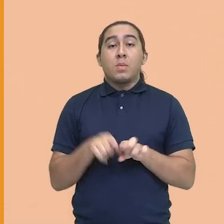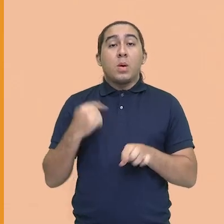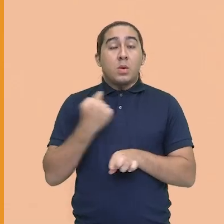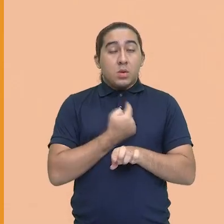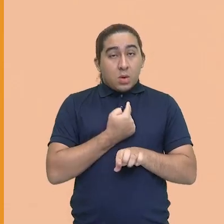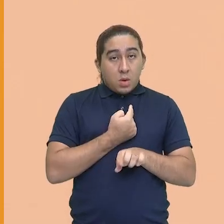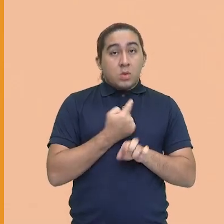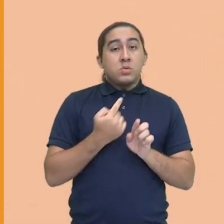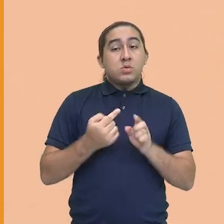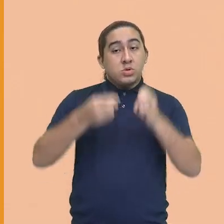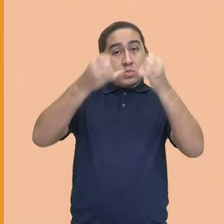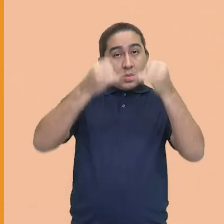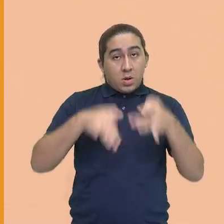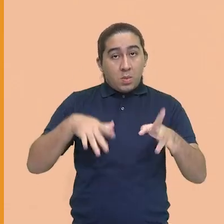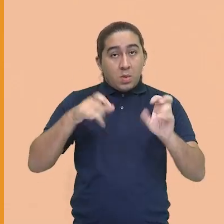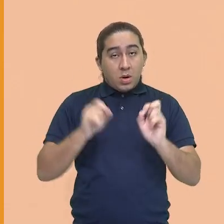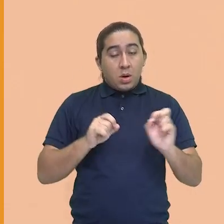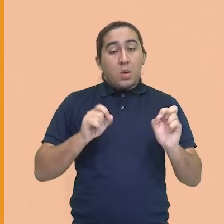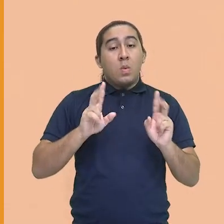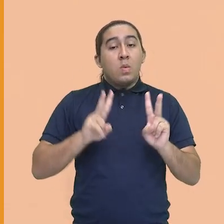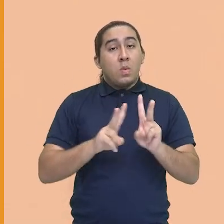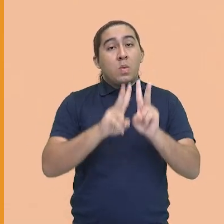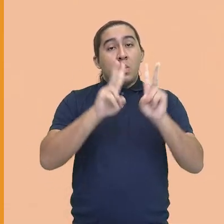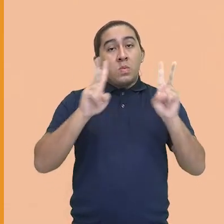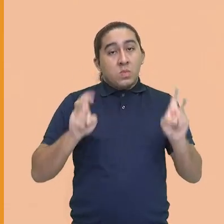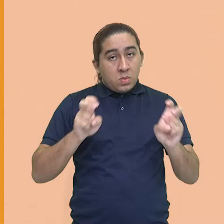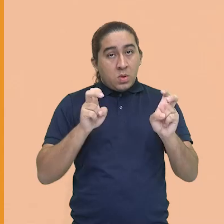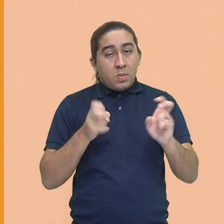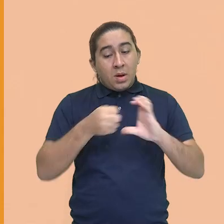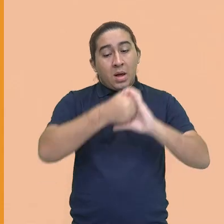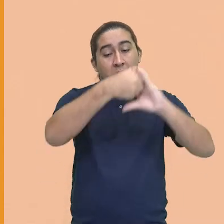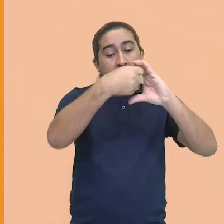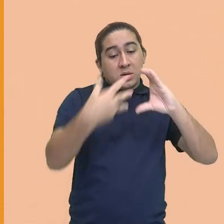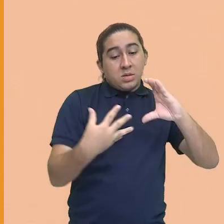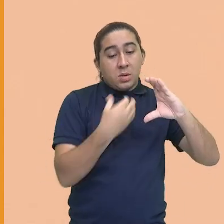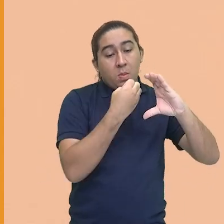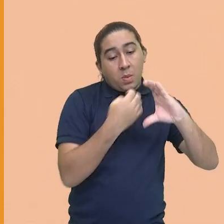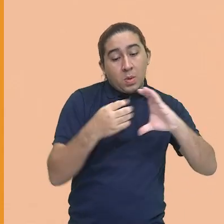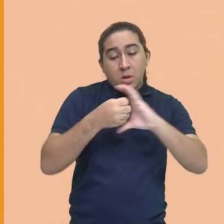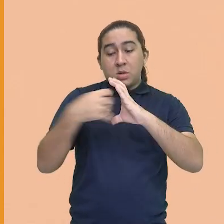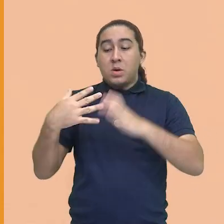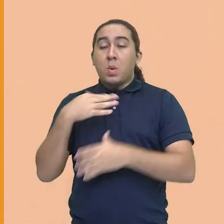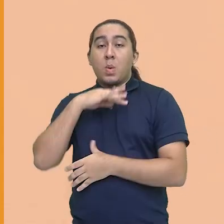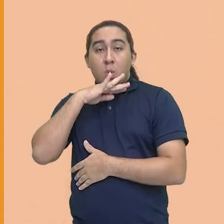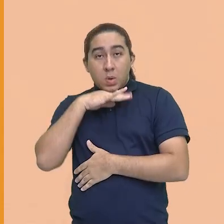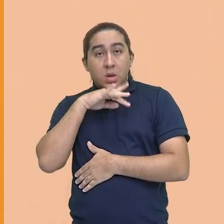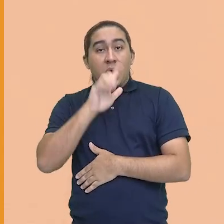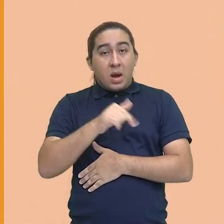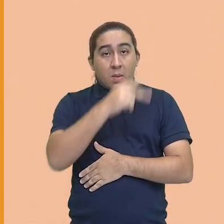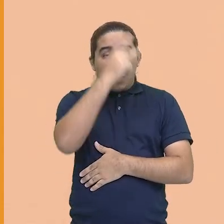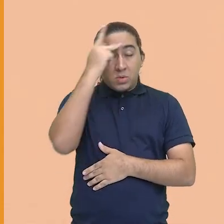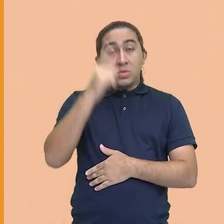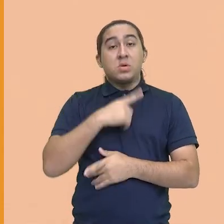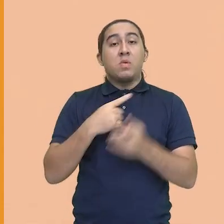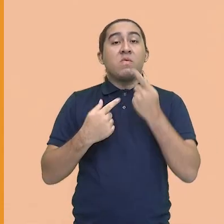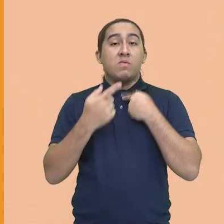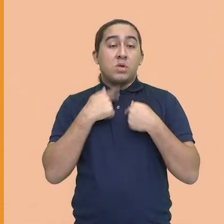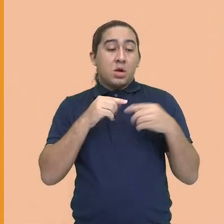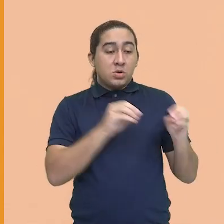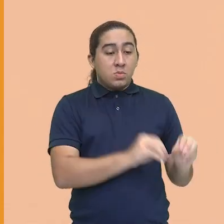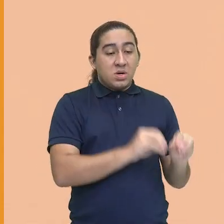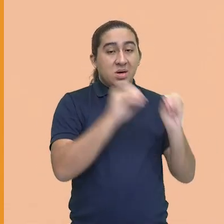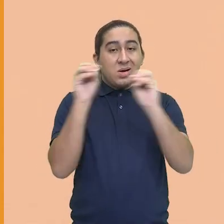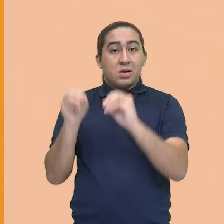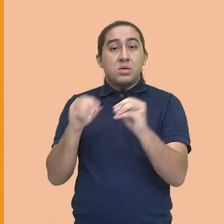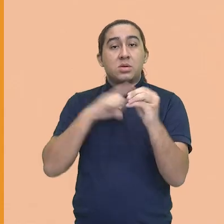e atrativos, né? Que são os fatores que vão levar aquela população a migrar. Então, a gente tem fluxos